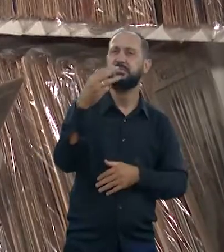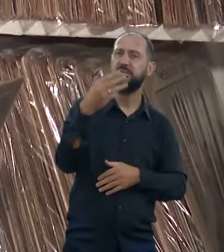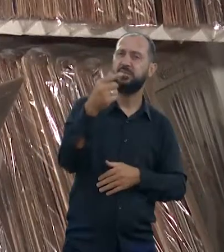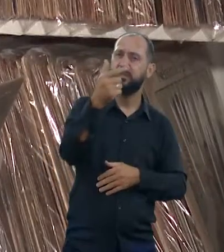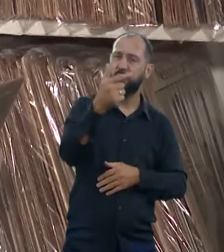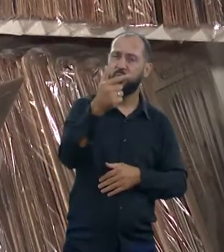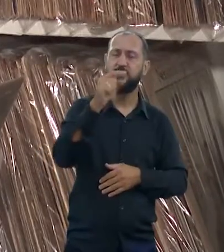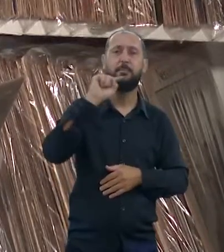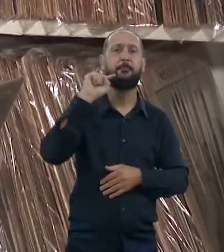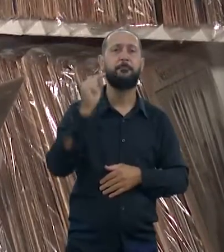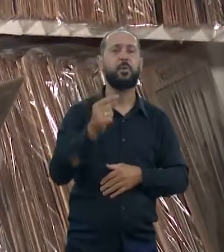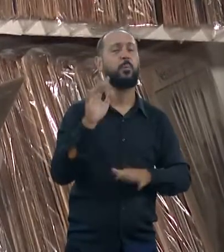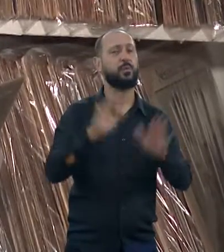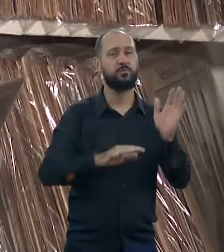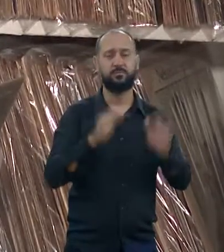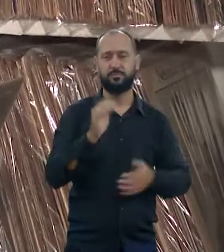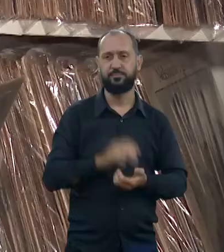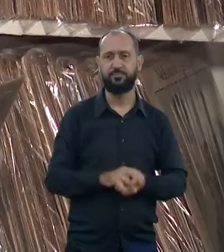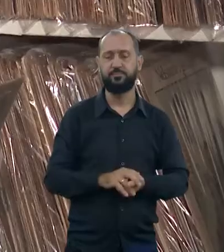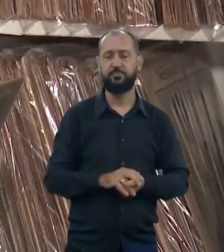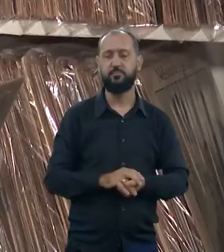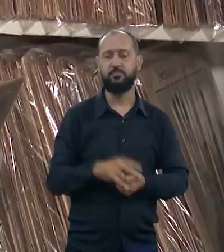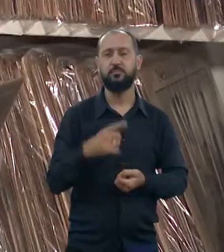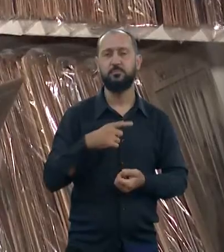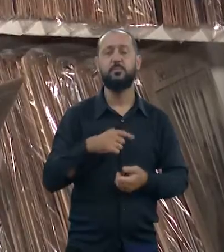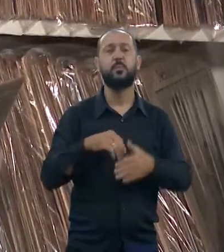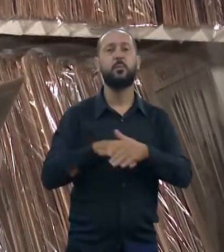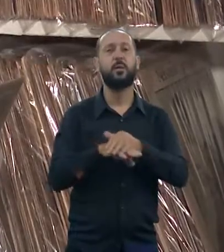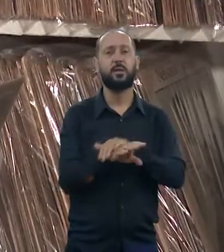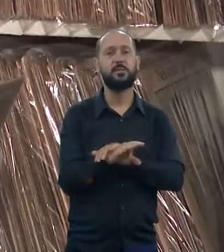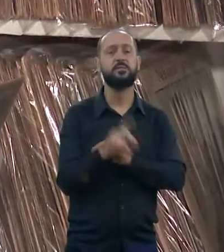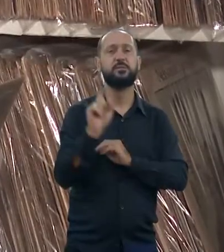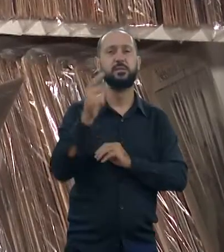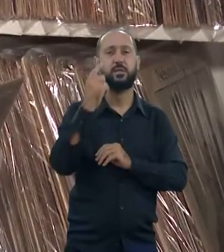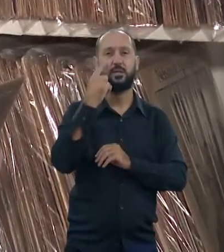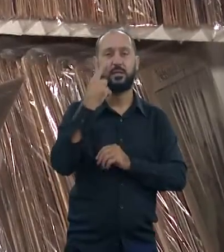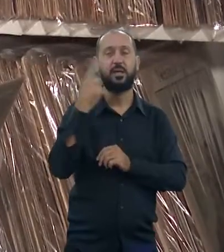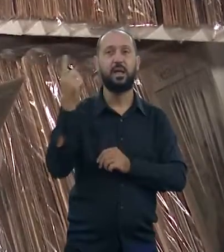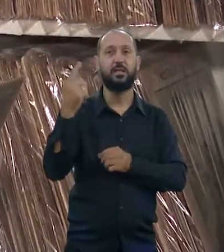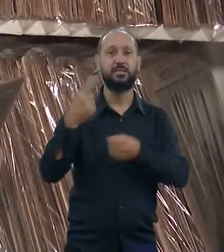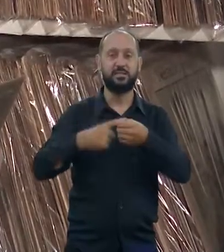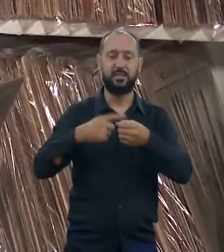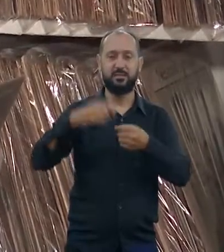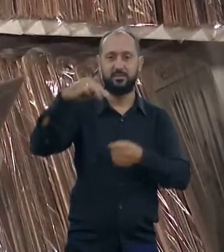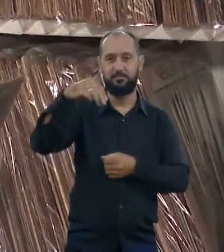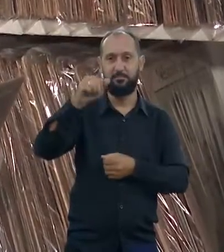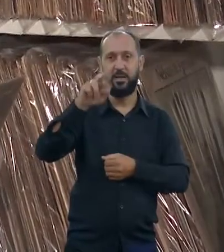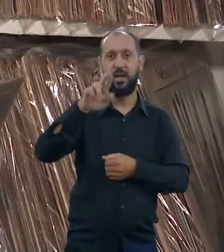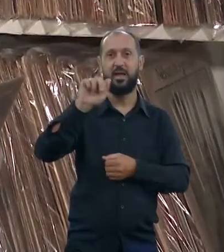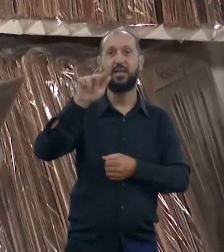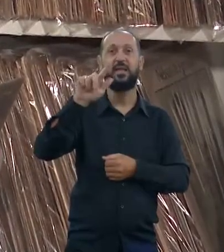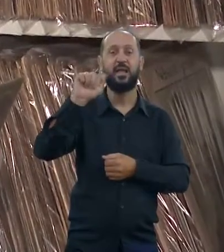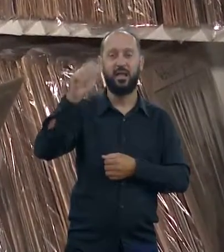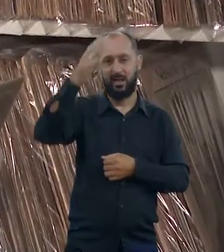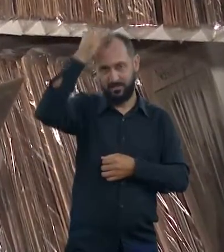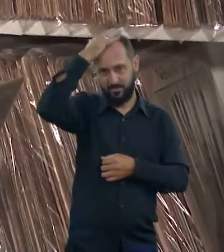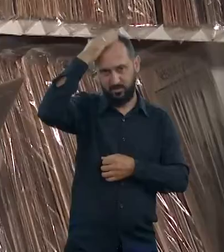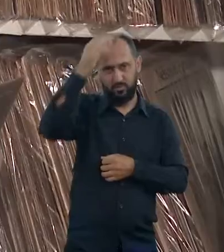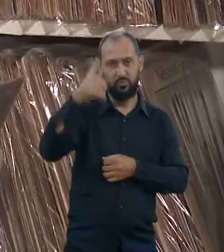de 32 mil, mais ou menos. Mas eu tenho uma coleção fechada em Maringá, no Paraná, que são